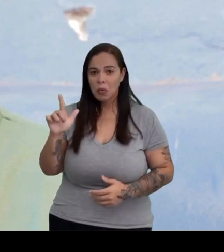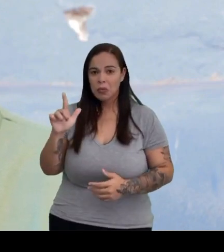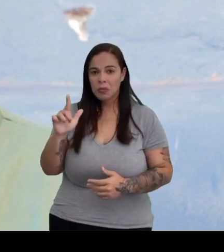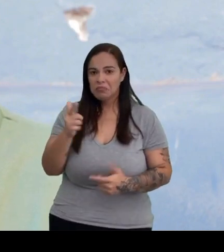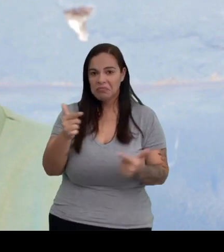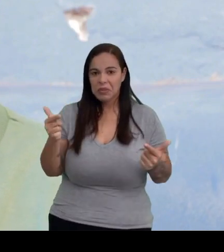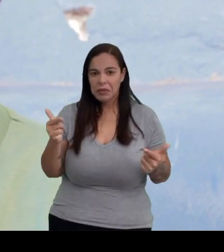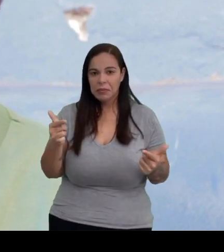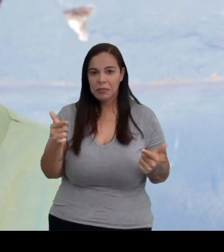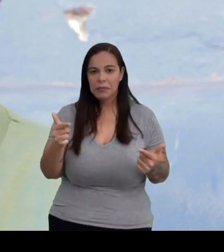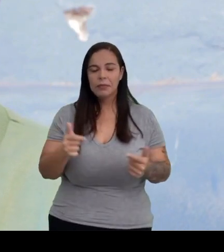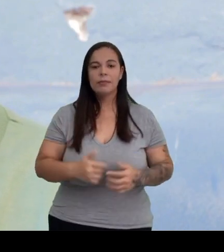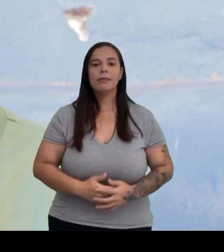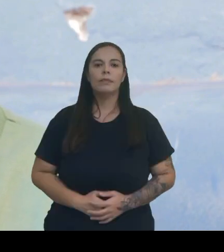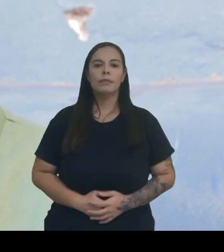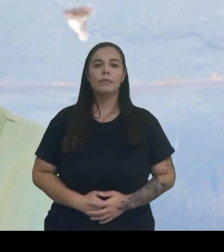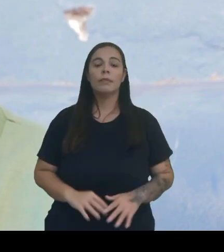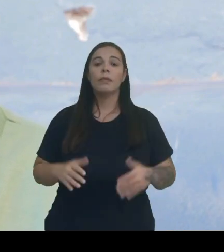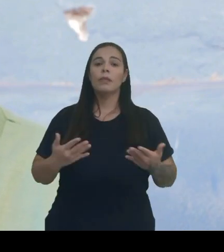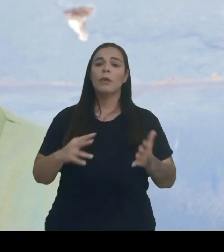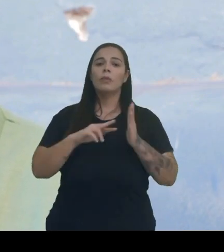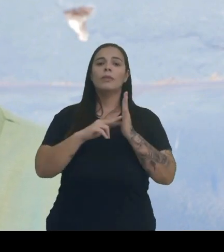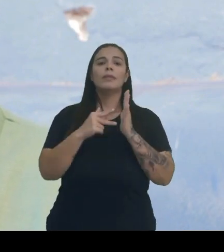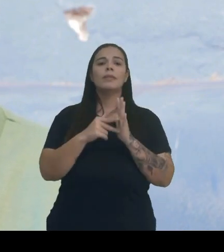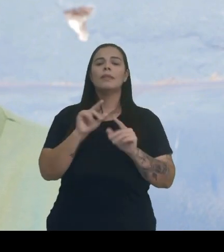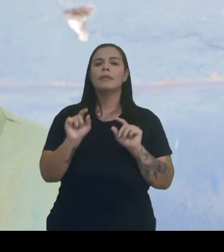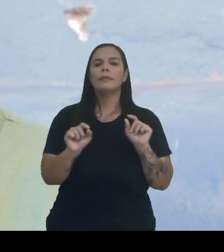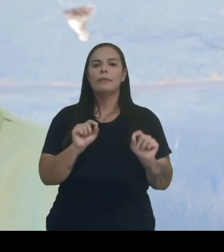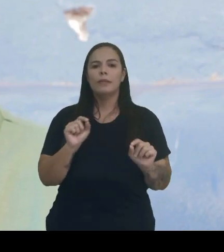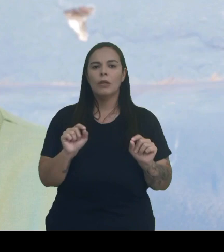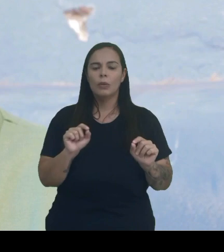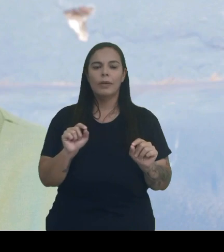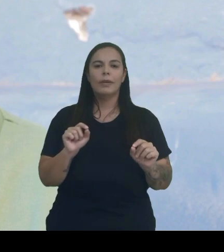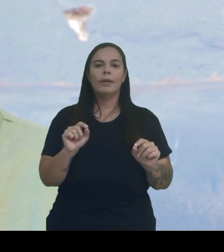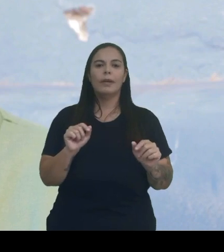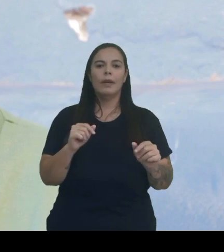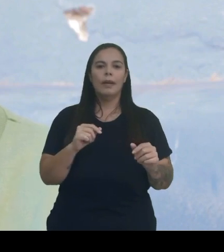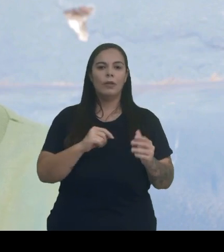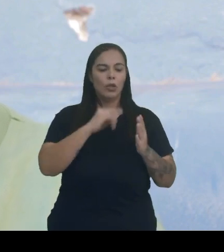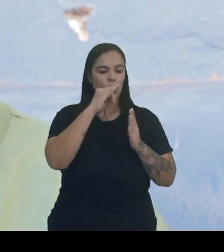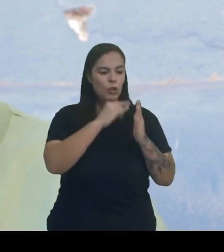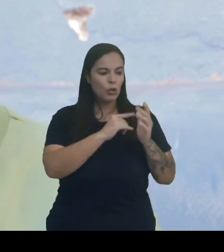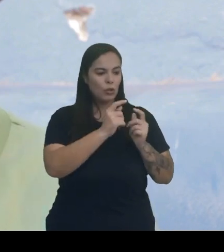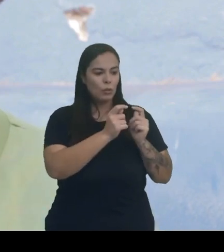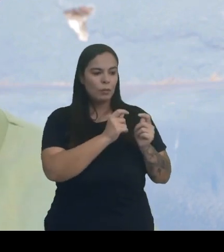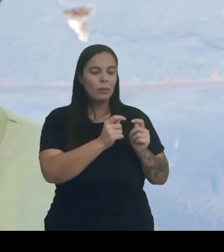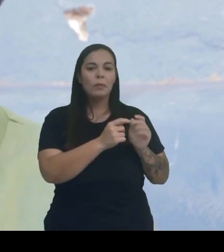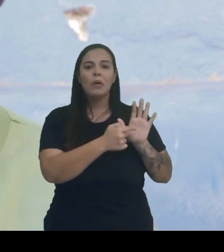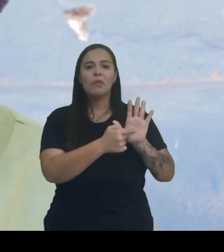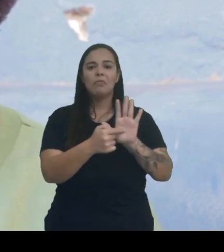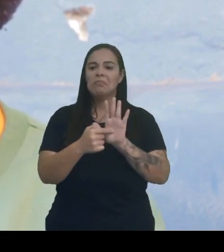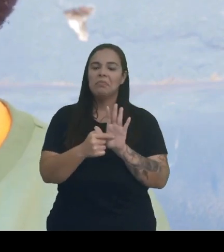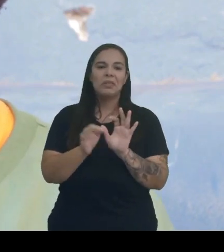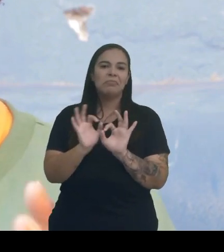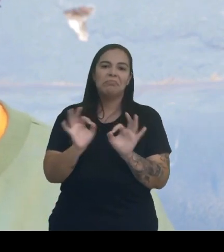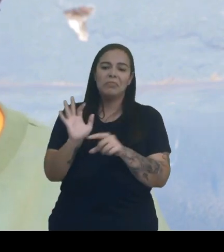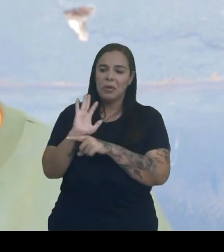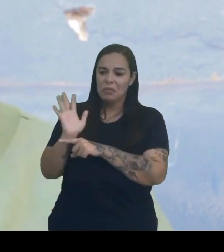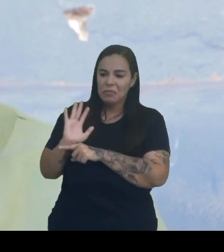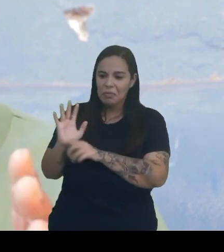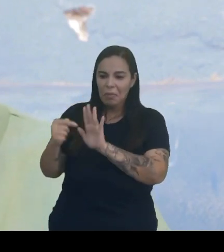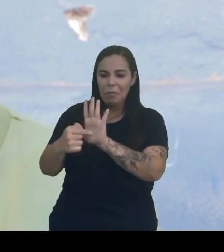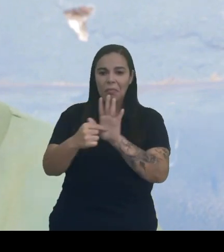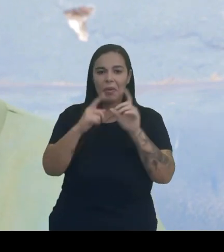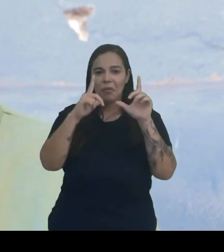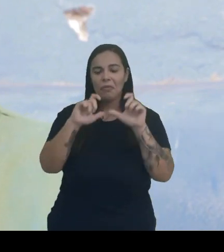dessas velas, né? Não tem mais. Então, Já quer foram. dizer, isso aí eu não tenho assim um documentário, uma foto para mostrar, uma filmagem, mas eu estou